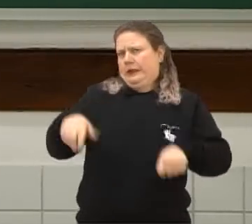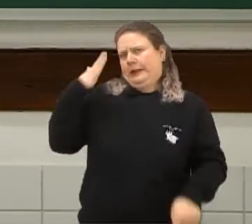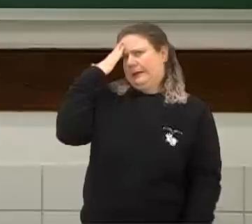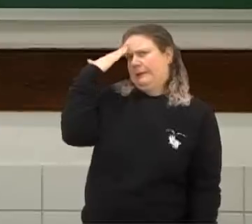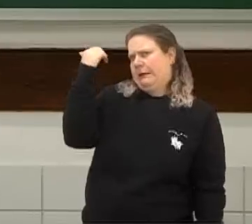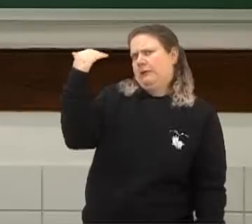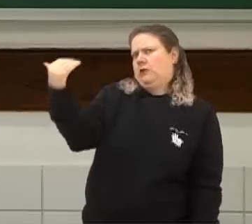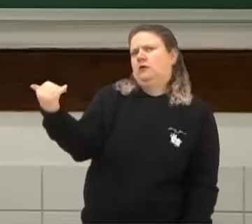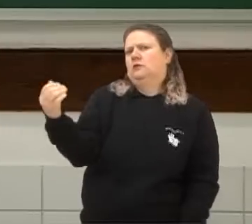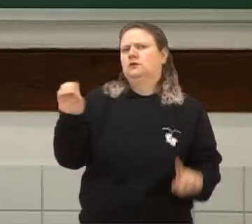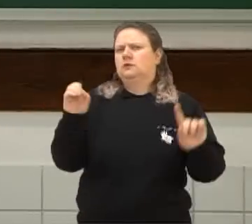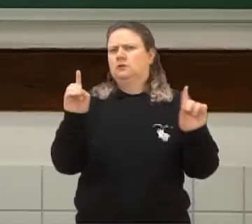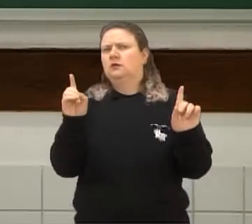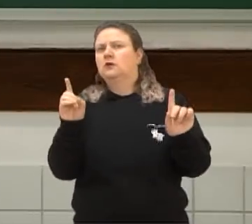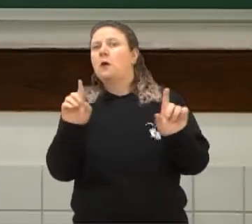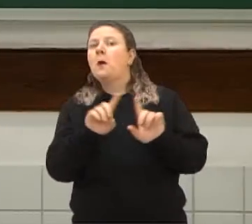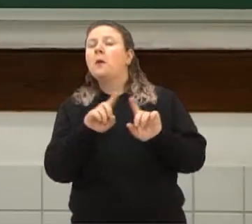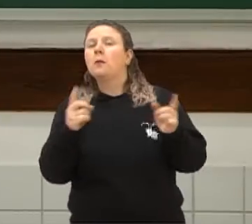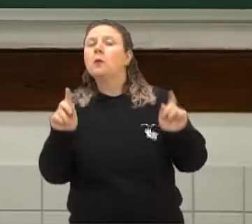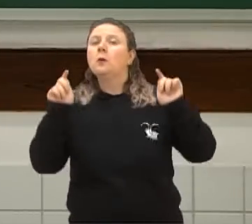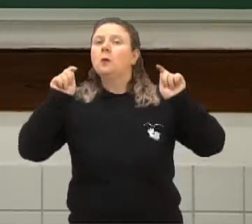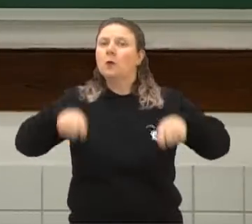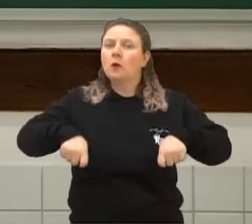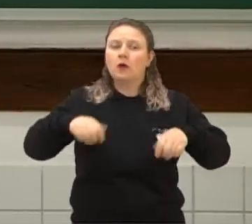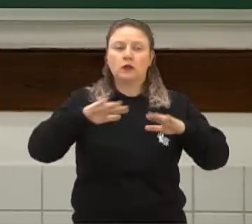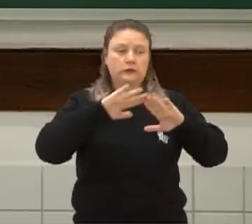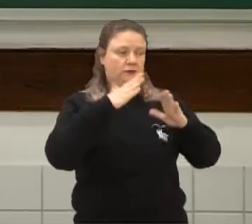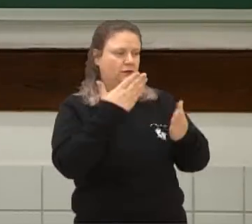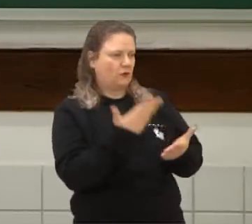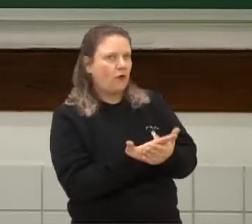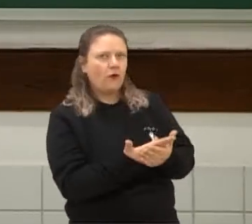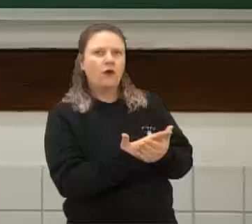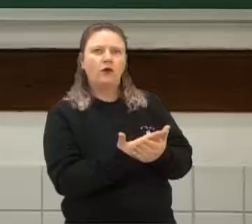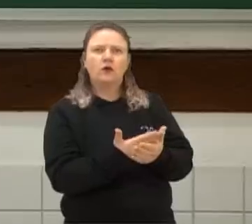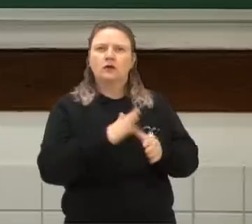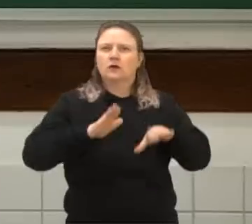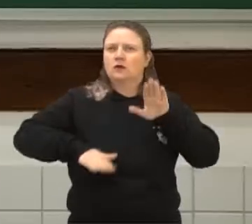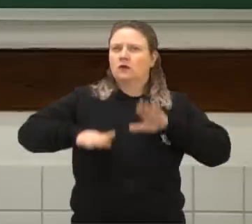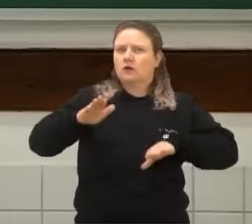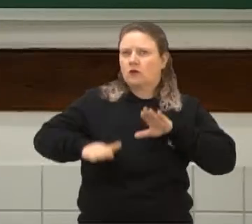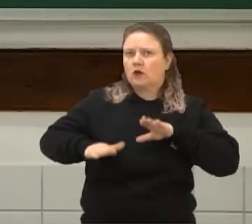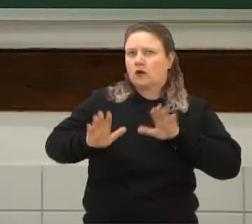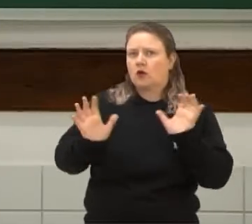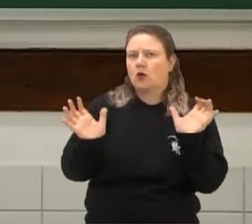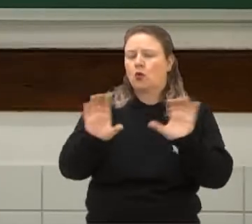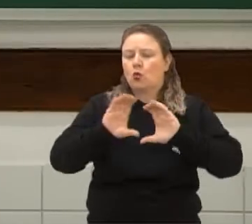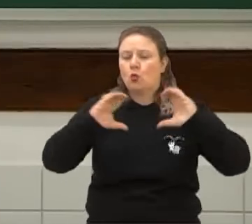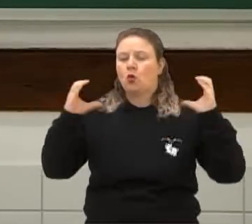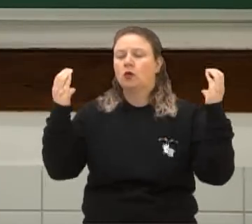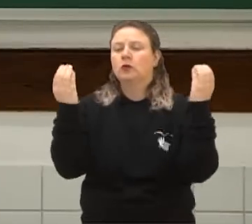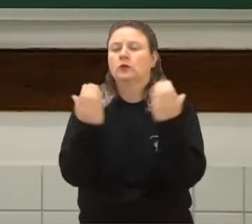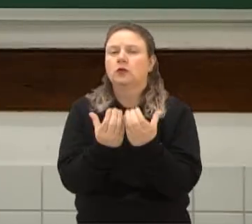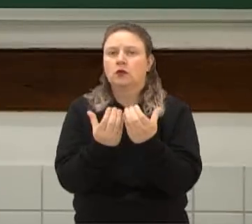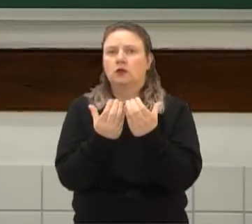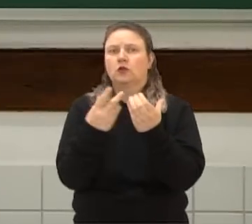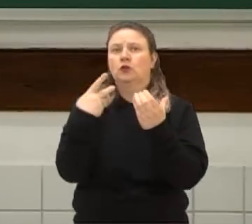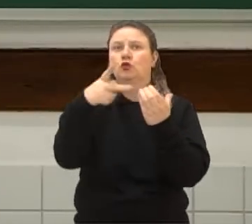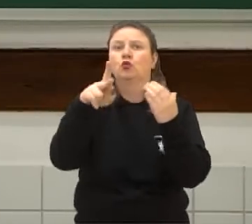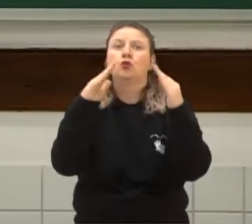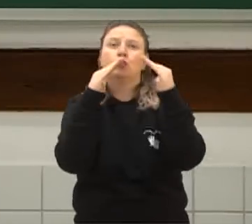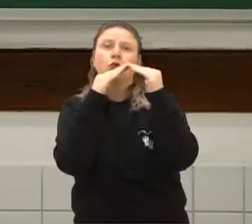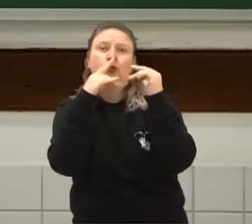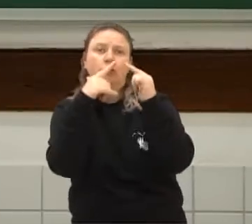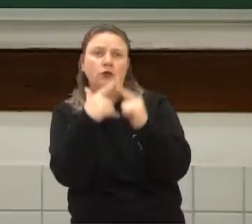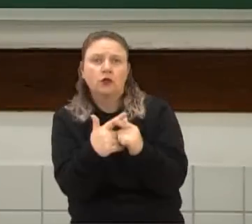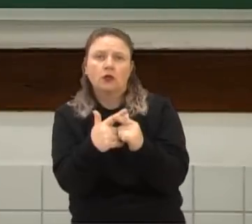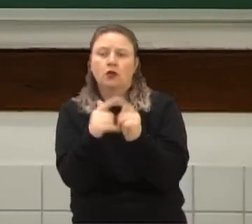The Voice, né? Mas pode ser uma competição lá na escola, uma competição aí na sua comunidade, na sua igreja,